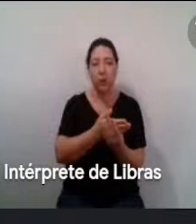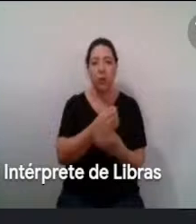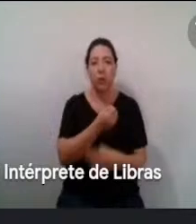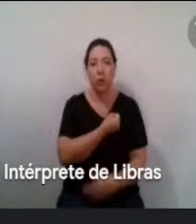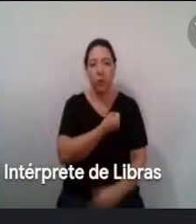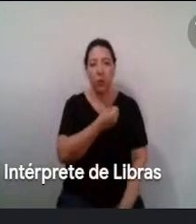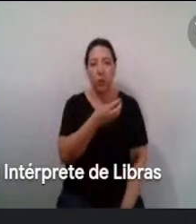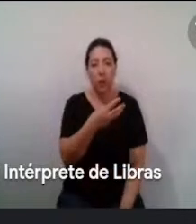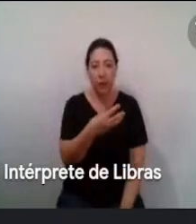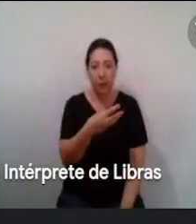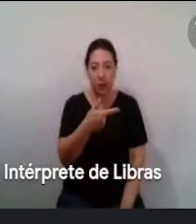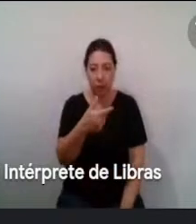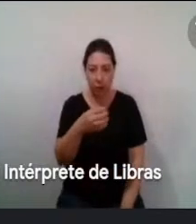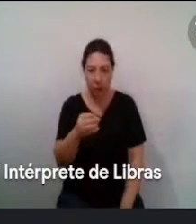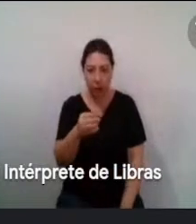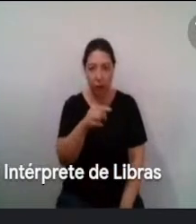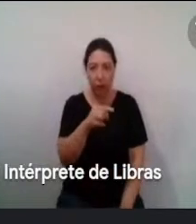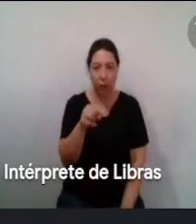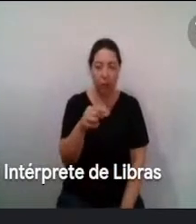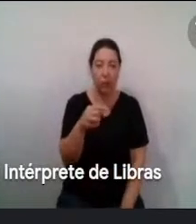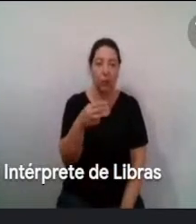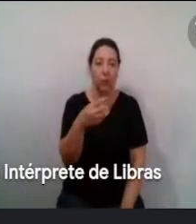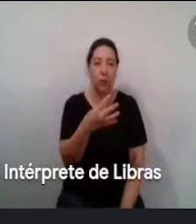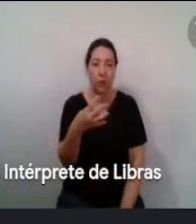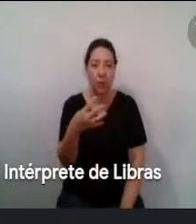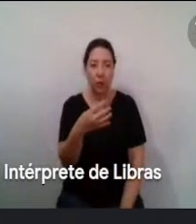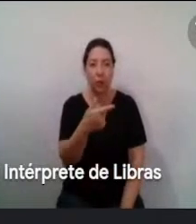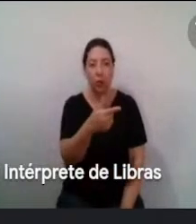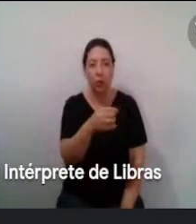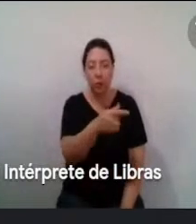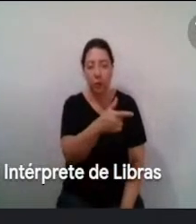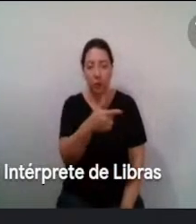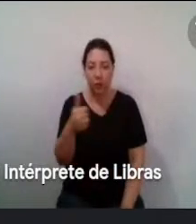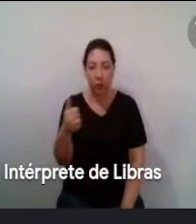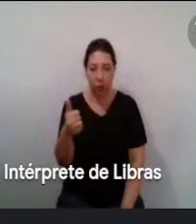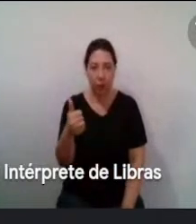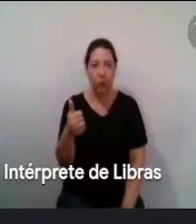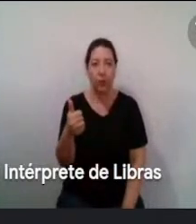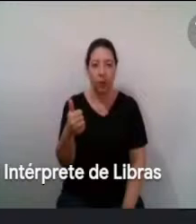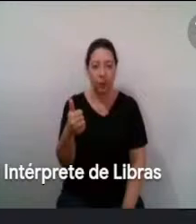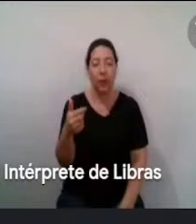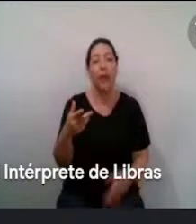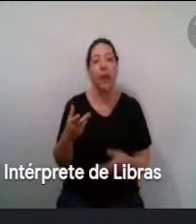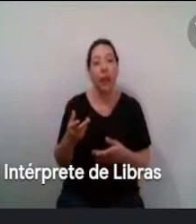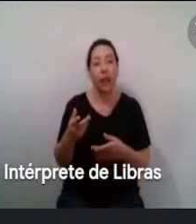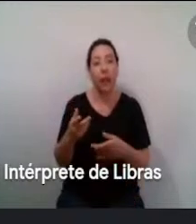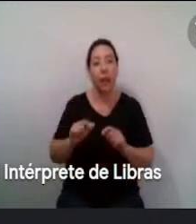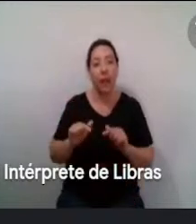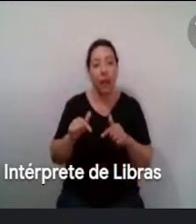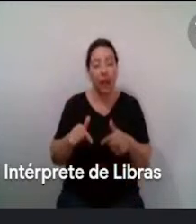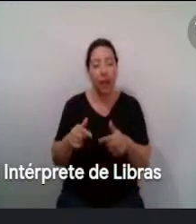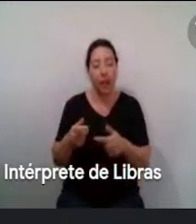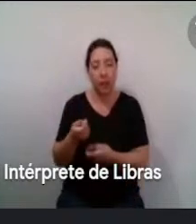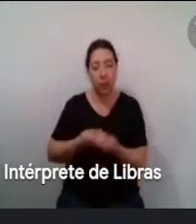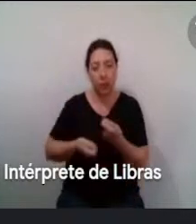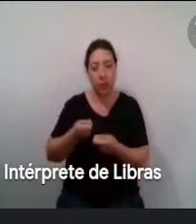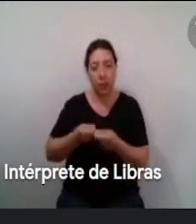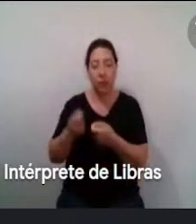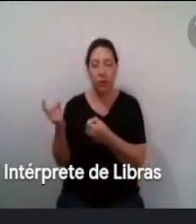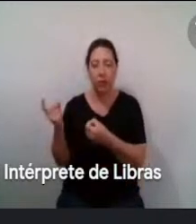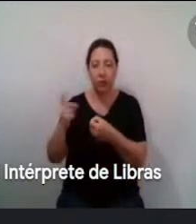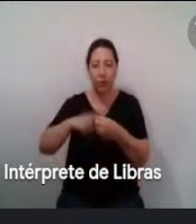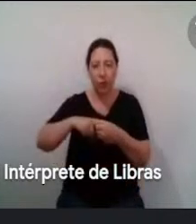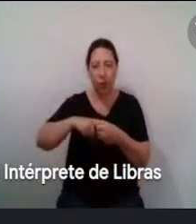320, dígito 44/2021, revogação de ato administrativo, devolução do servidor. Origem Palmas, é da minha